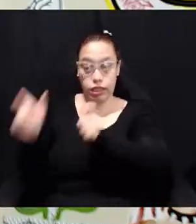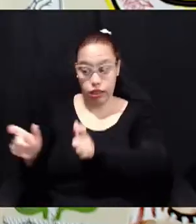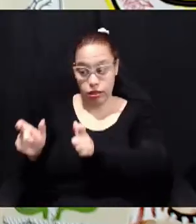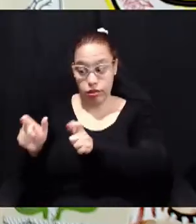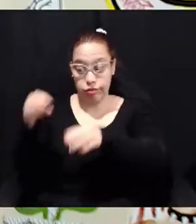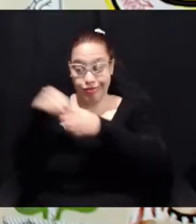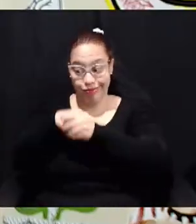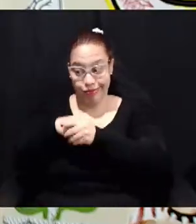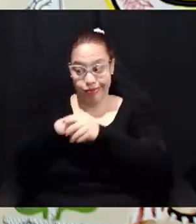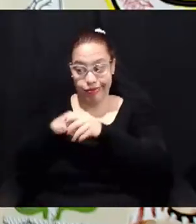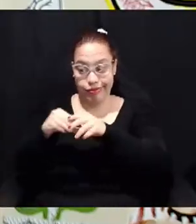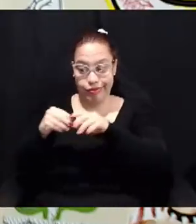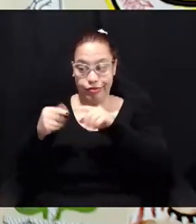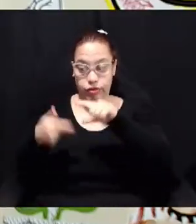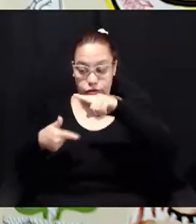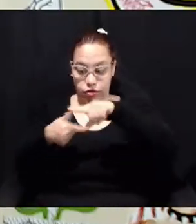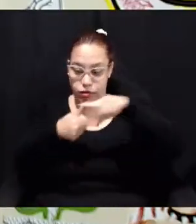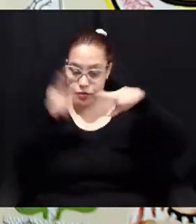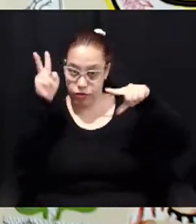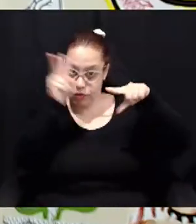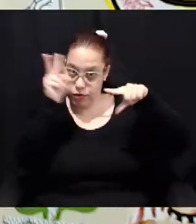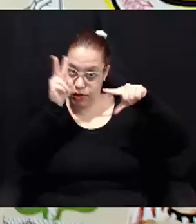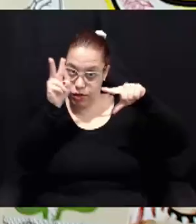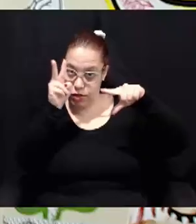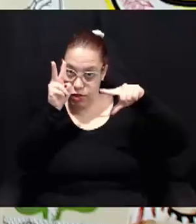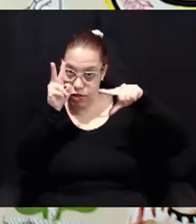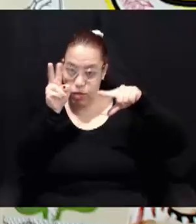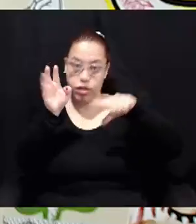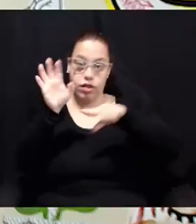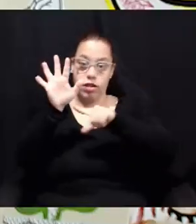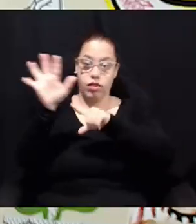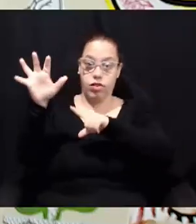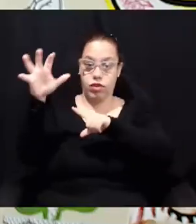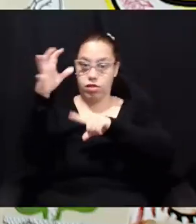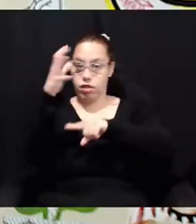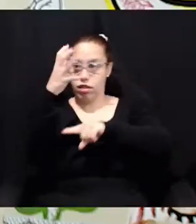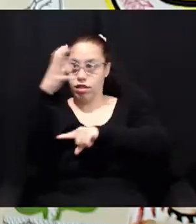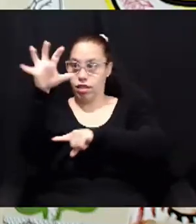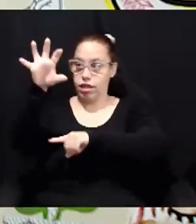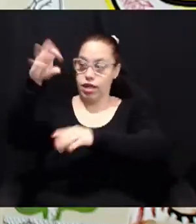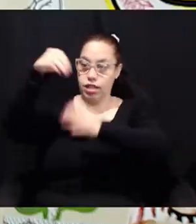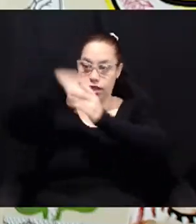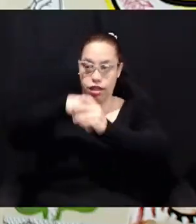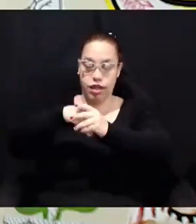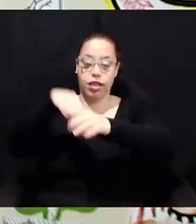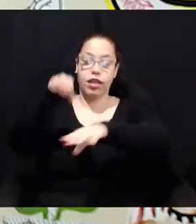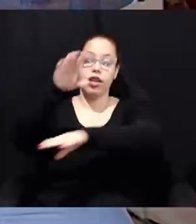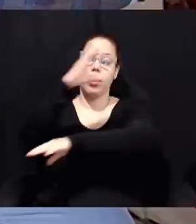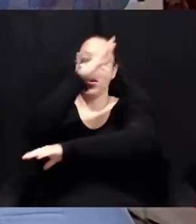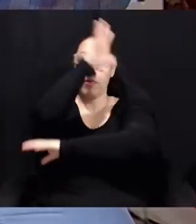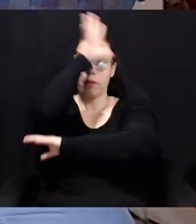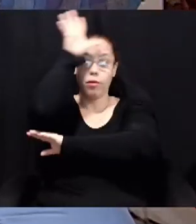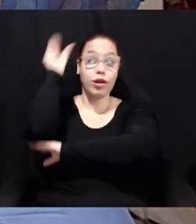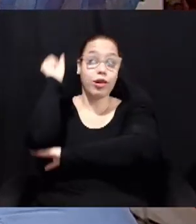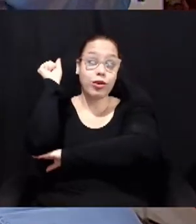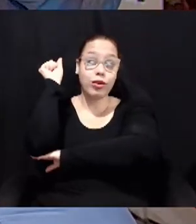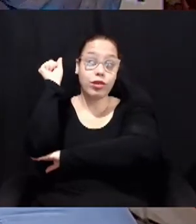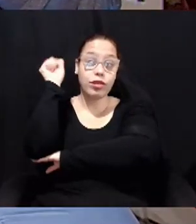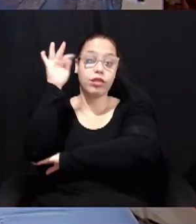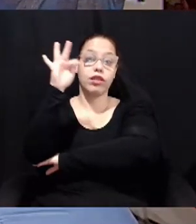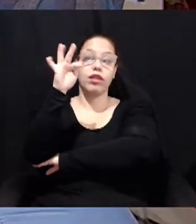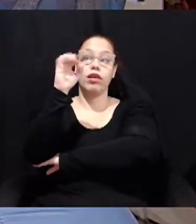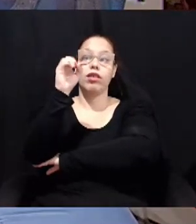dentro, colocando satélites em cima da Amazônia. Então, assim, tudo tem a ver com o Brasil. Fordlândia não é escolhido à toa também,